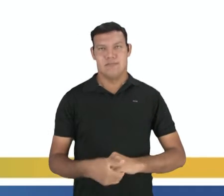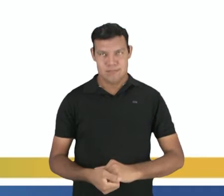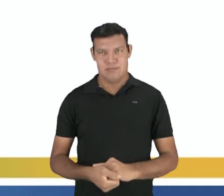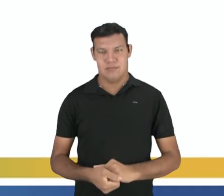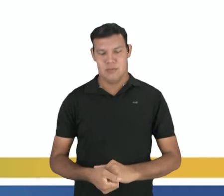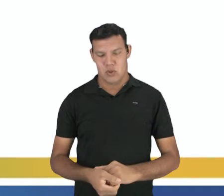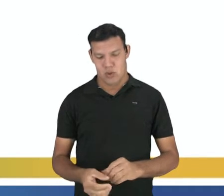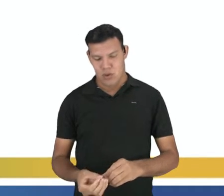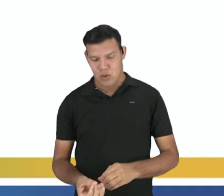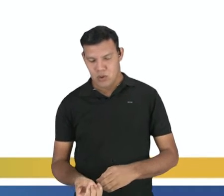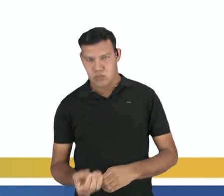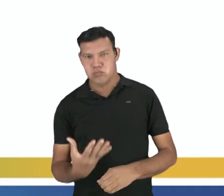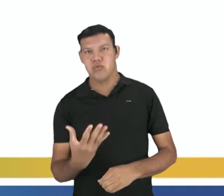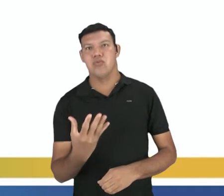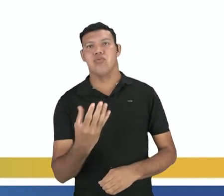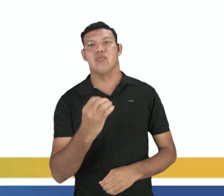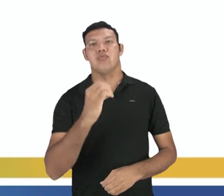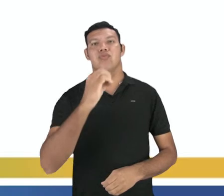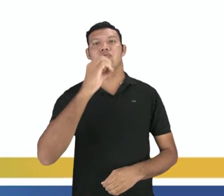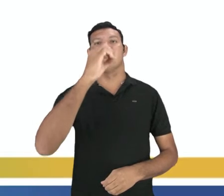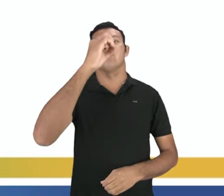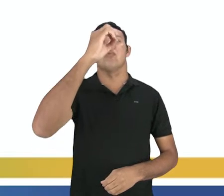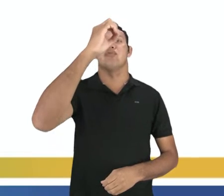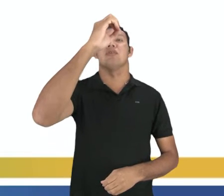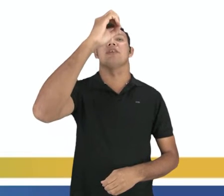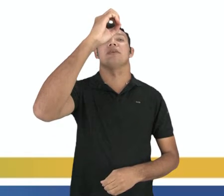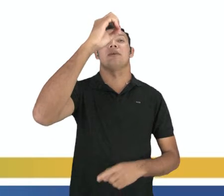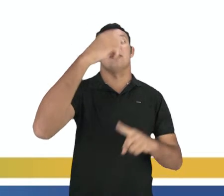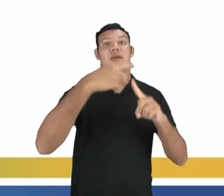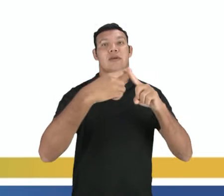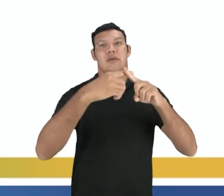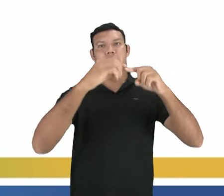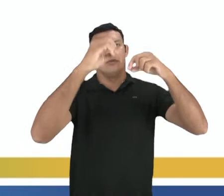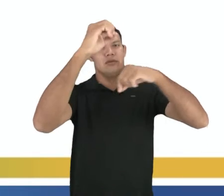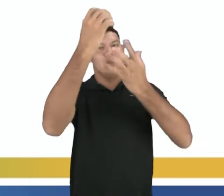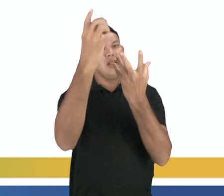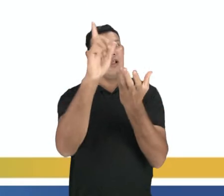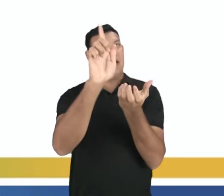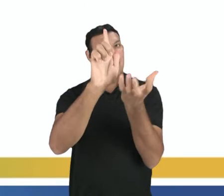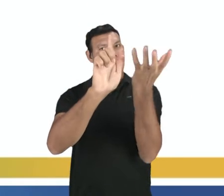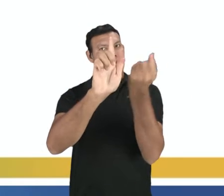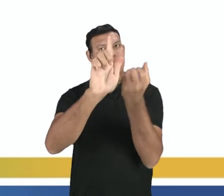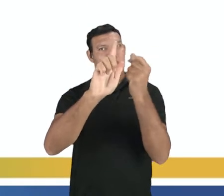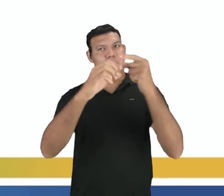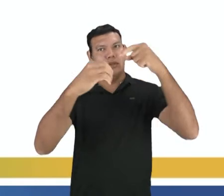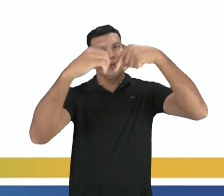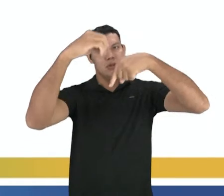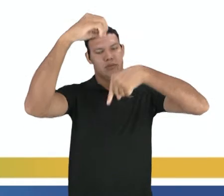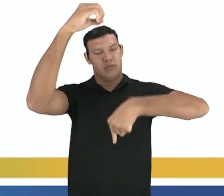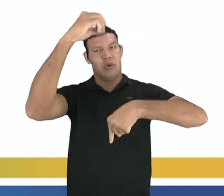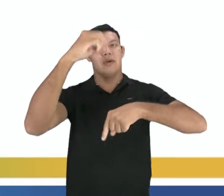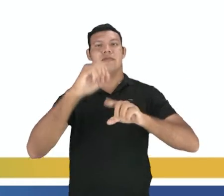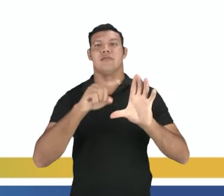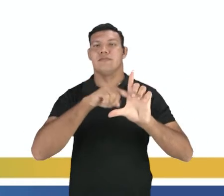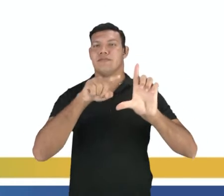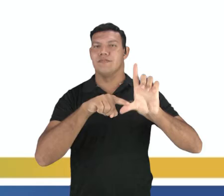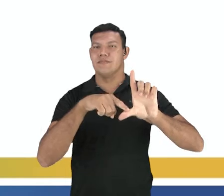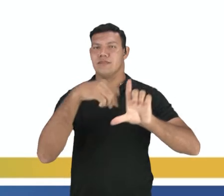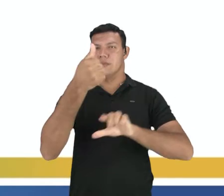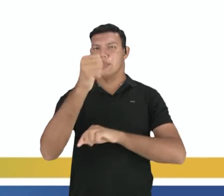ele está se deslocando para cima mas a força peso está agindo para baixo então um ângulo entre eles 180oc